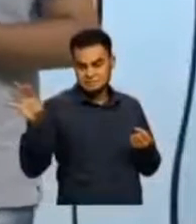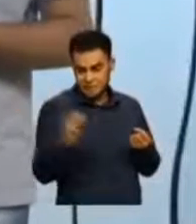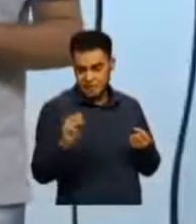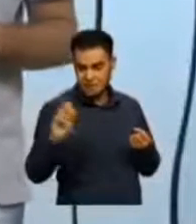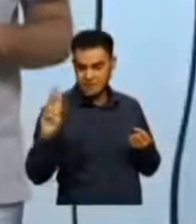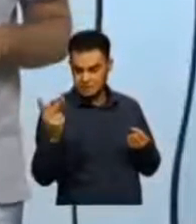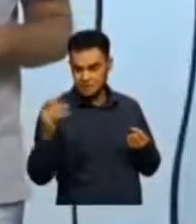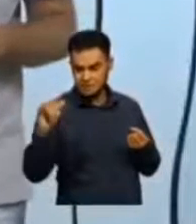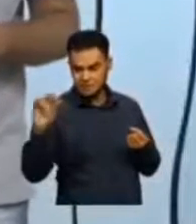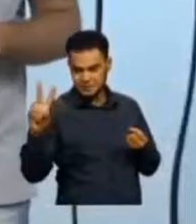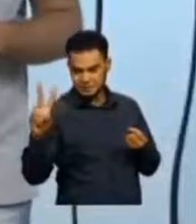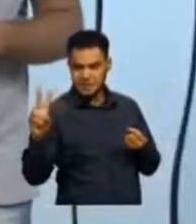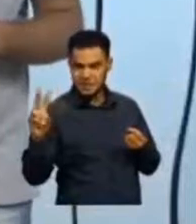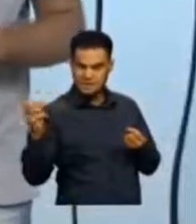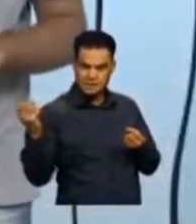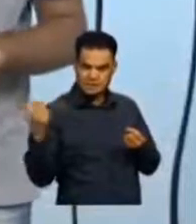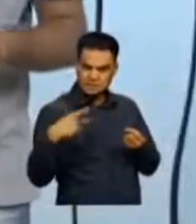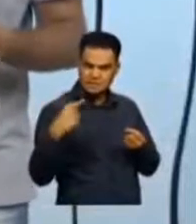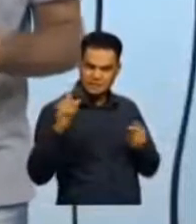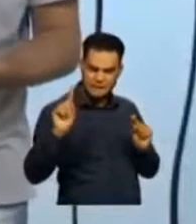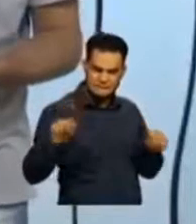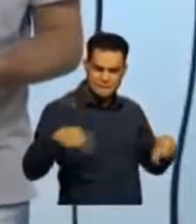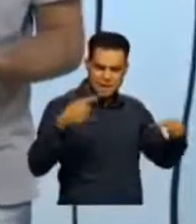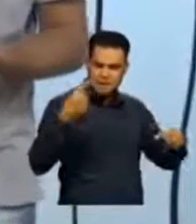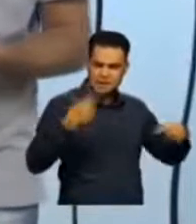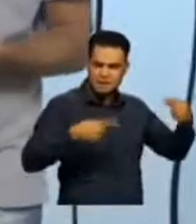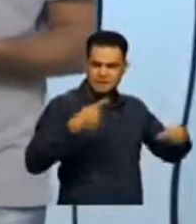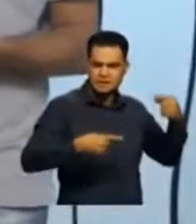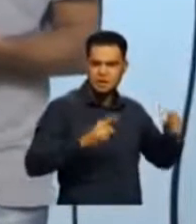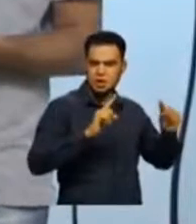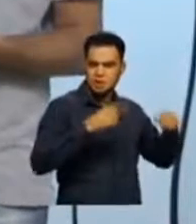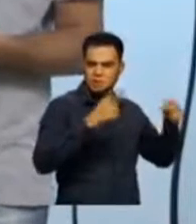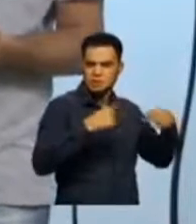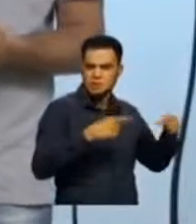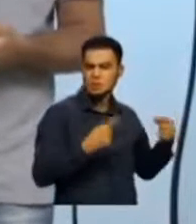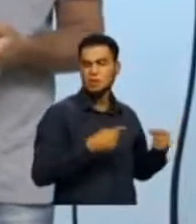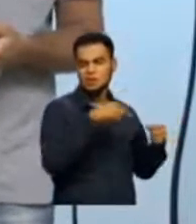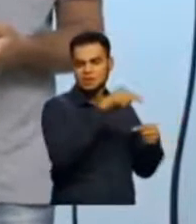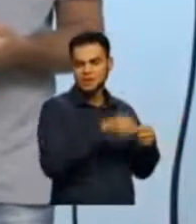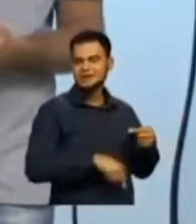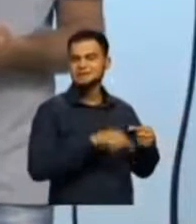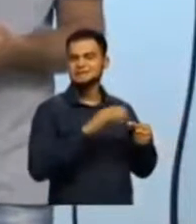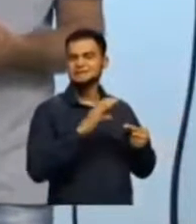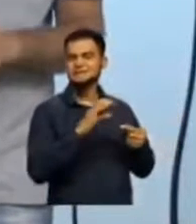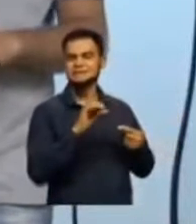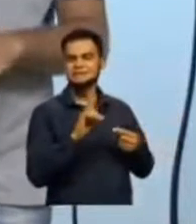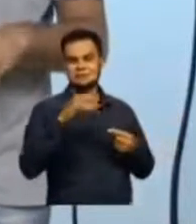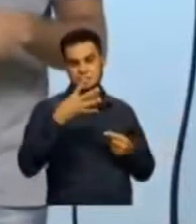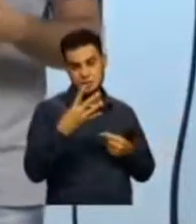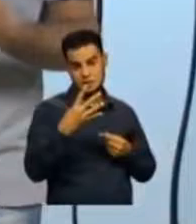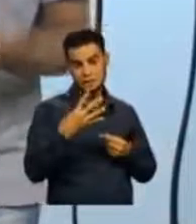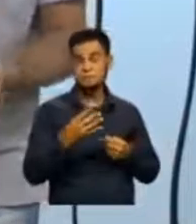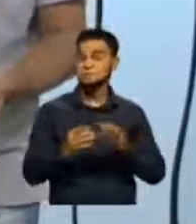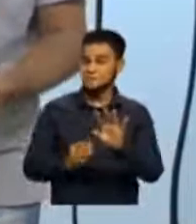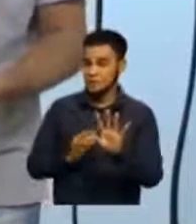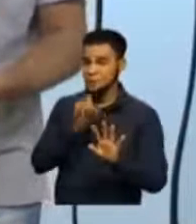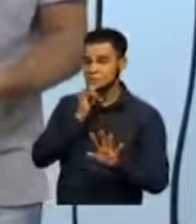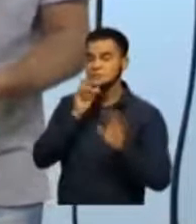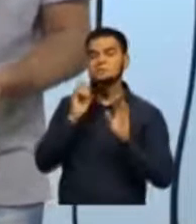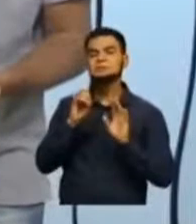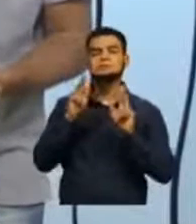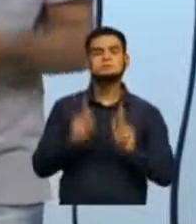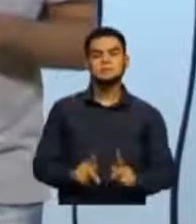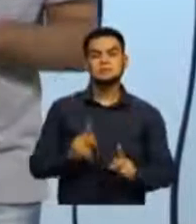pessoa, quando ela é portadora do vírus HIV, não necessariamente ela